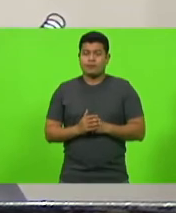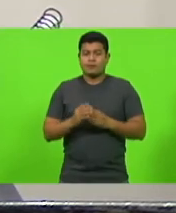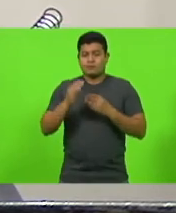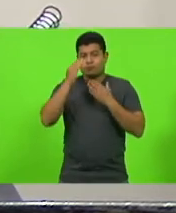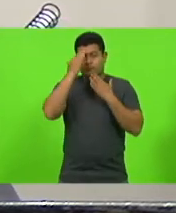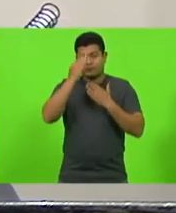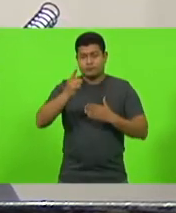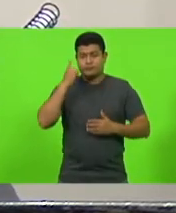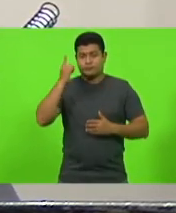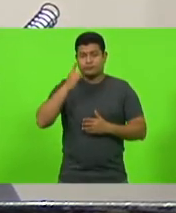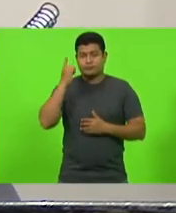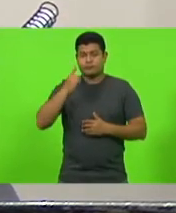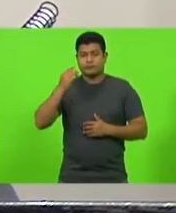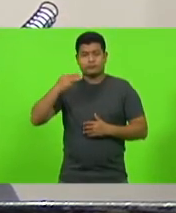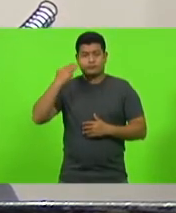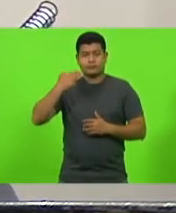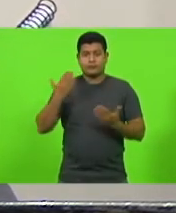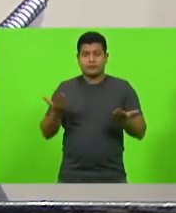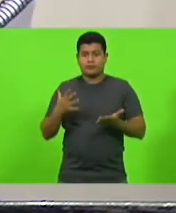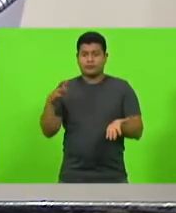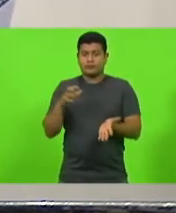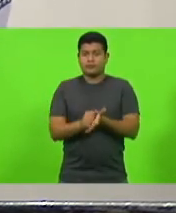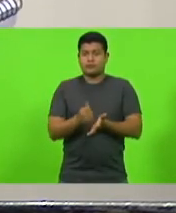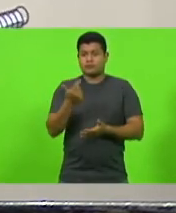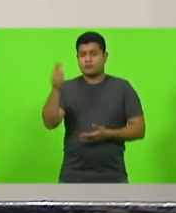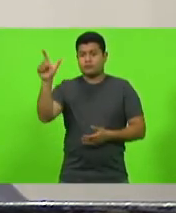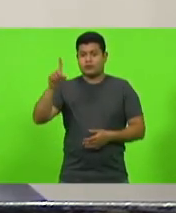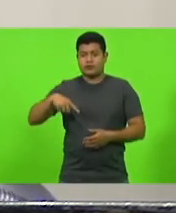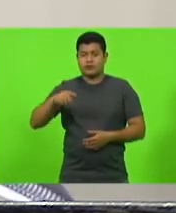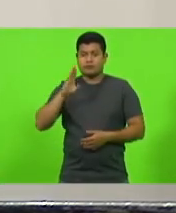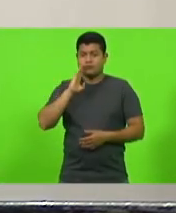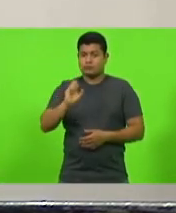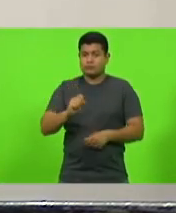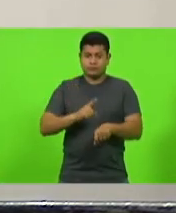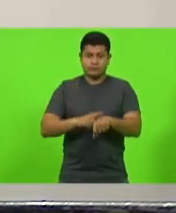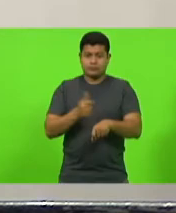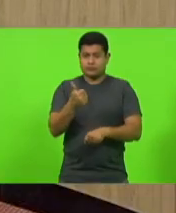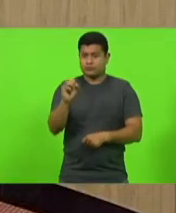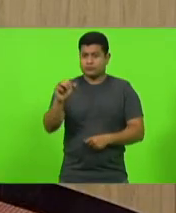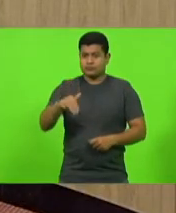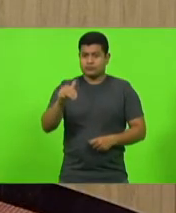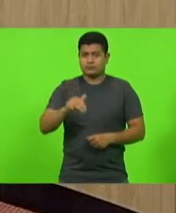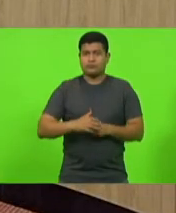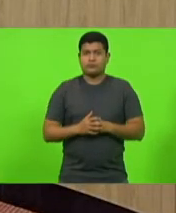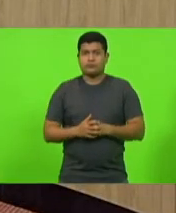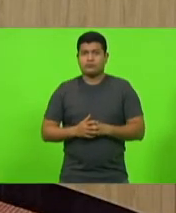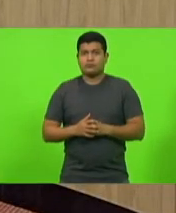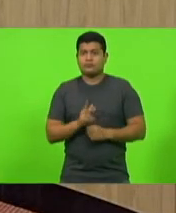Machado. Próximo deputado inscrito, Bruno Souza. Vossa Excelência terá 10 minutos, deputado. Senhor presidente,